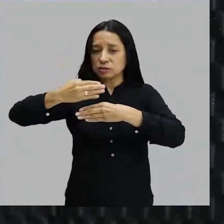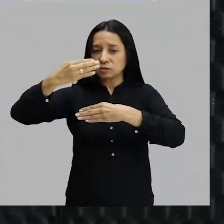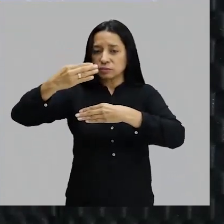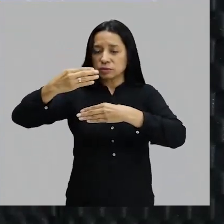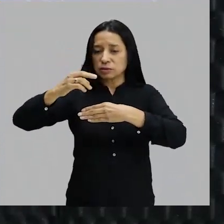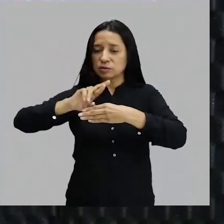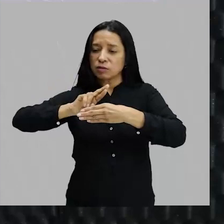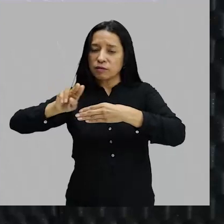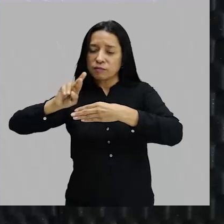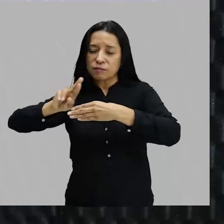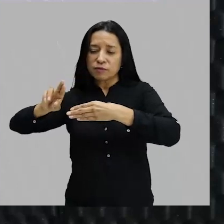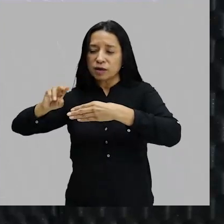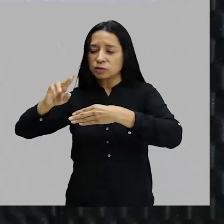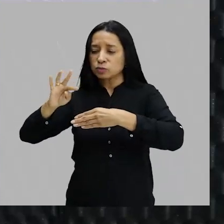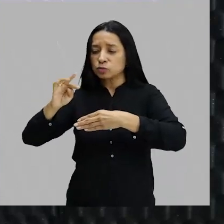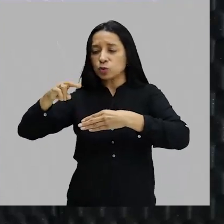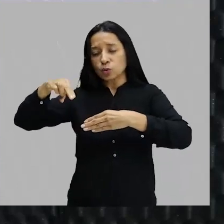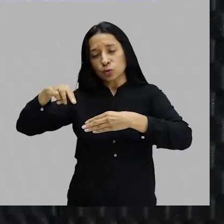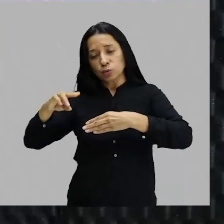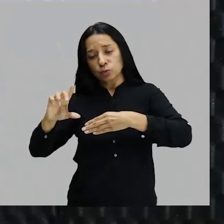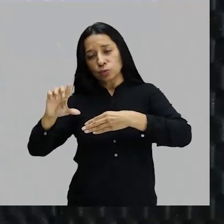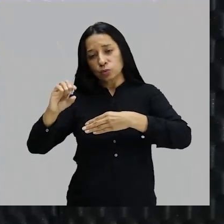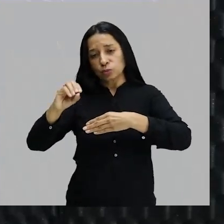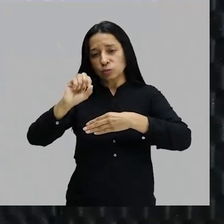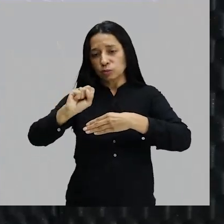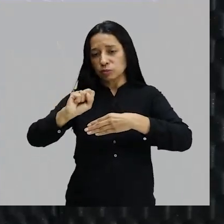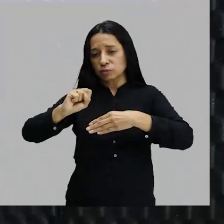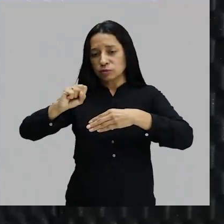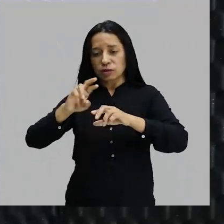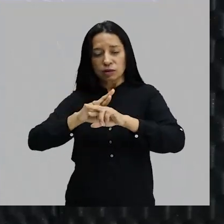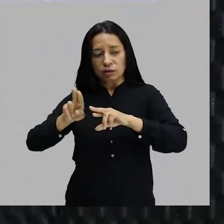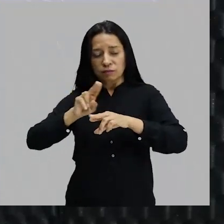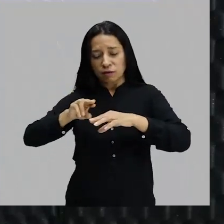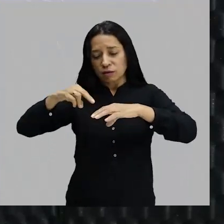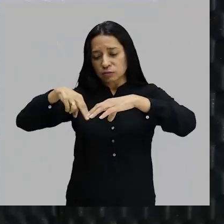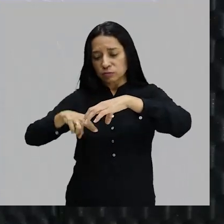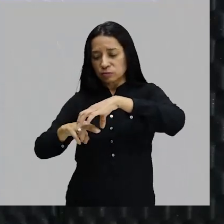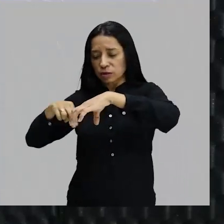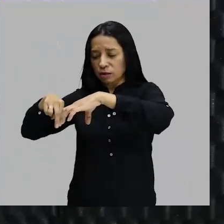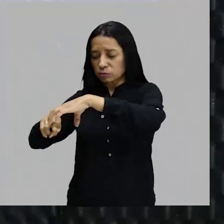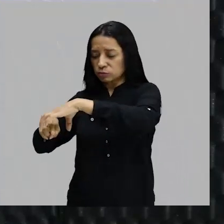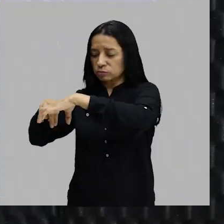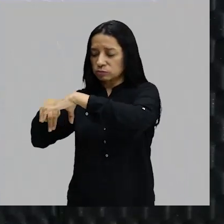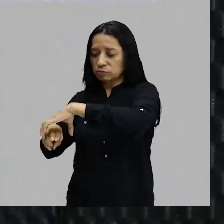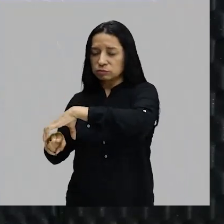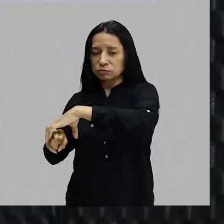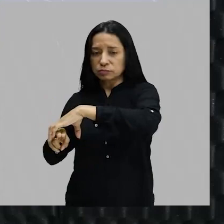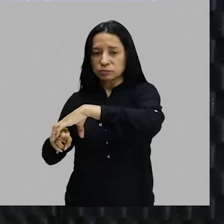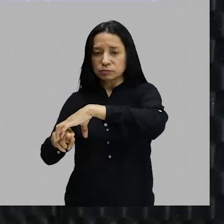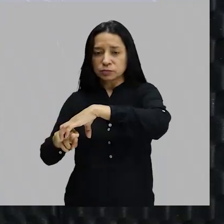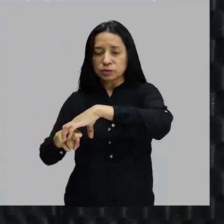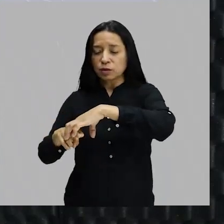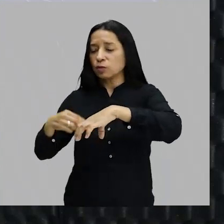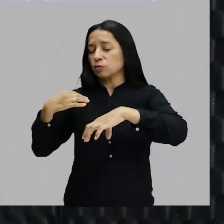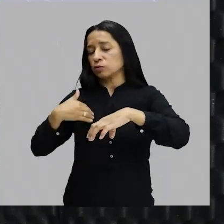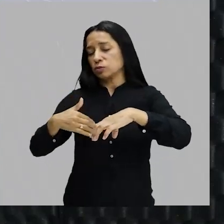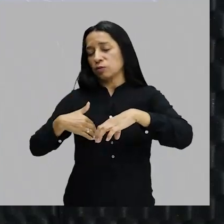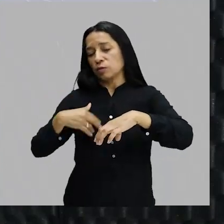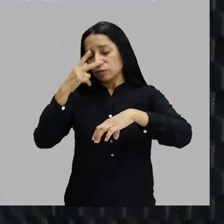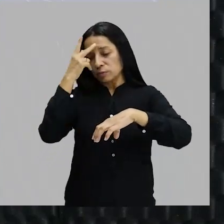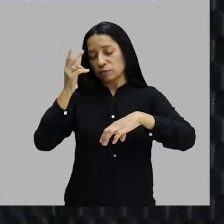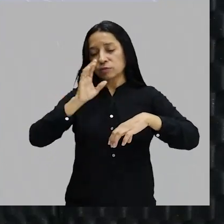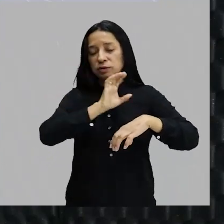paredes vários túmulos, várias áreas, vários buracos que eram colocados, várias covas que eram colocadas os corpos desses